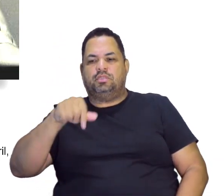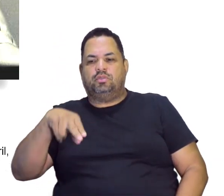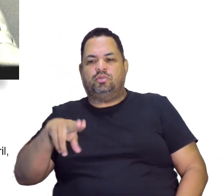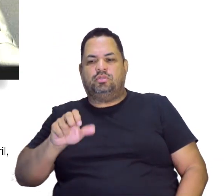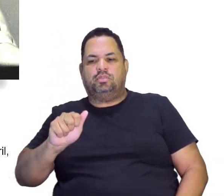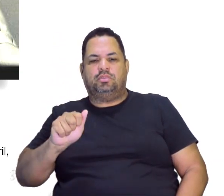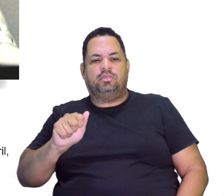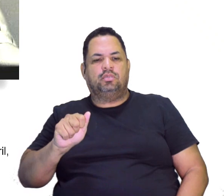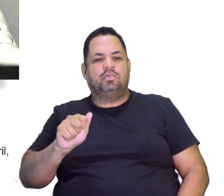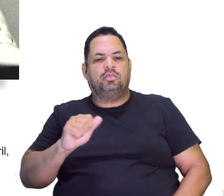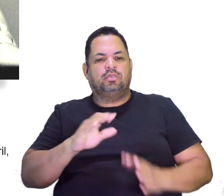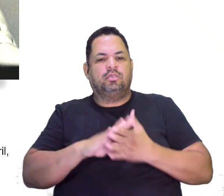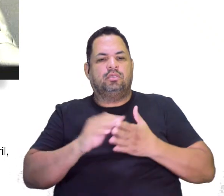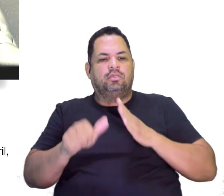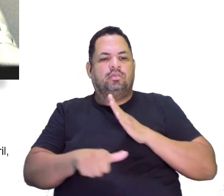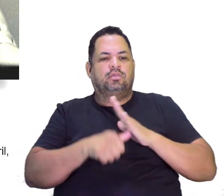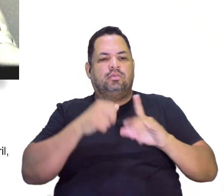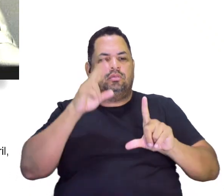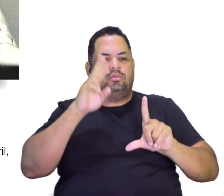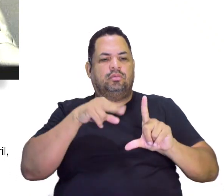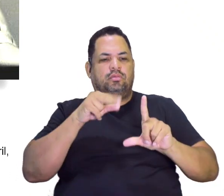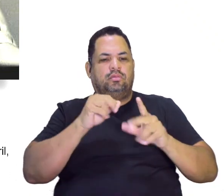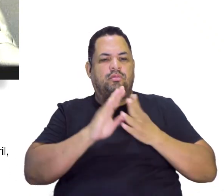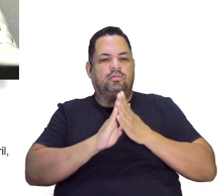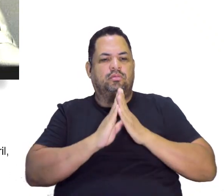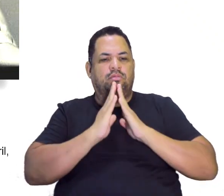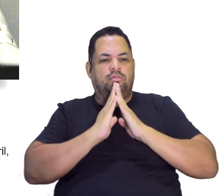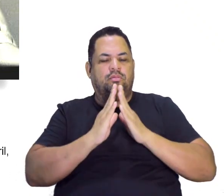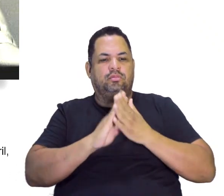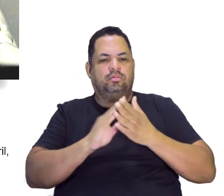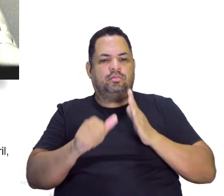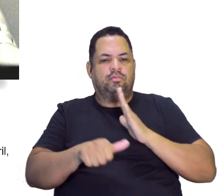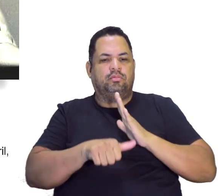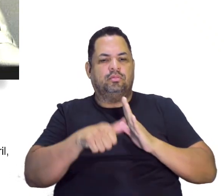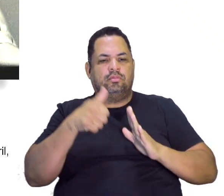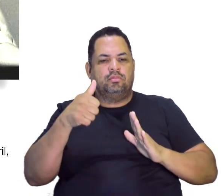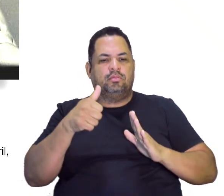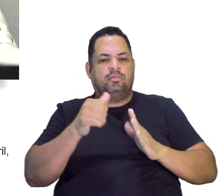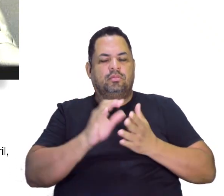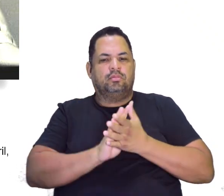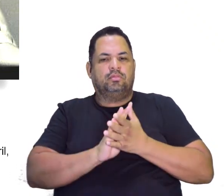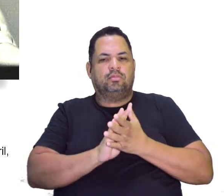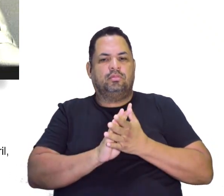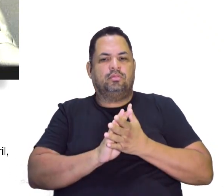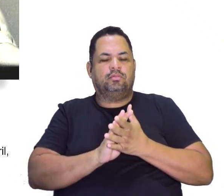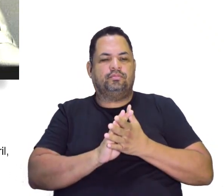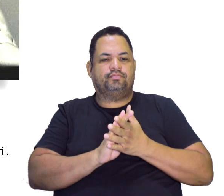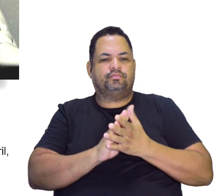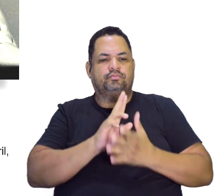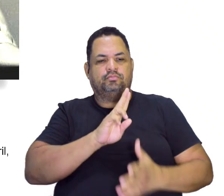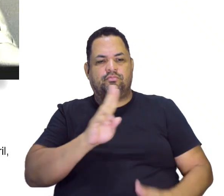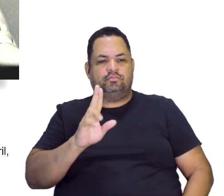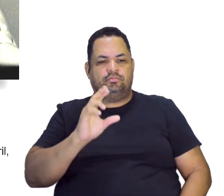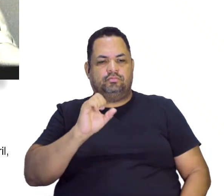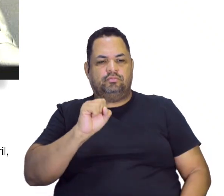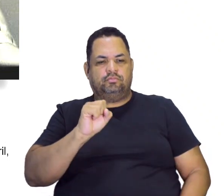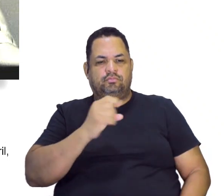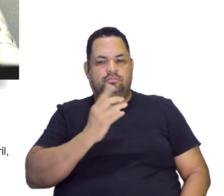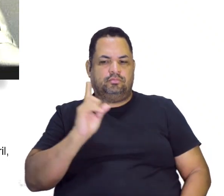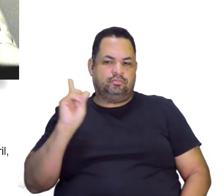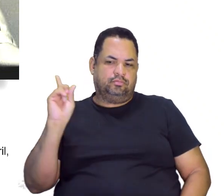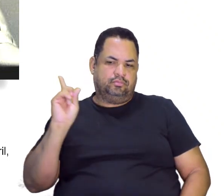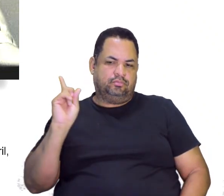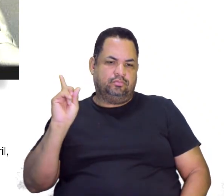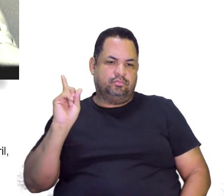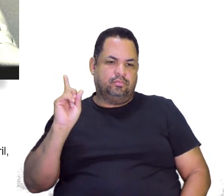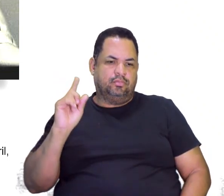fora né onde seu primeiro quadro onde fez seu primeiro quadro que chamou de Sagrado Coração